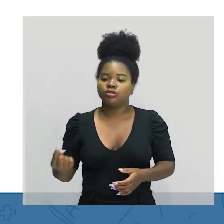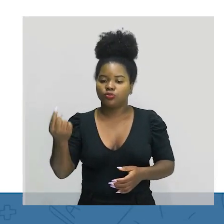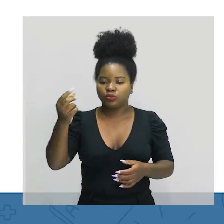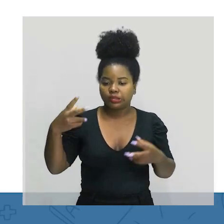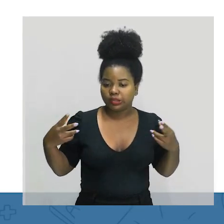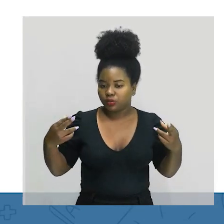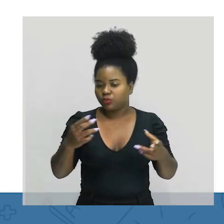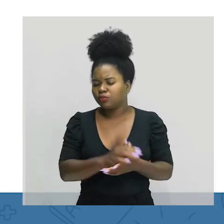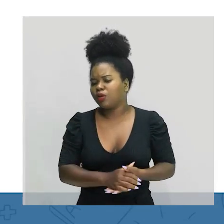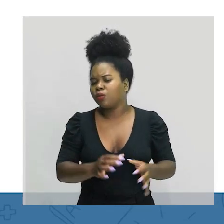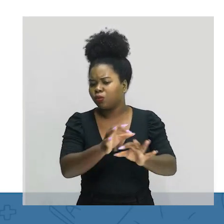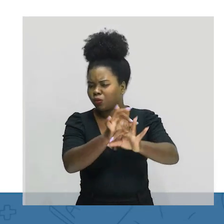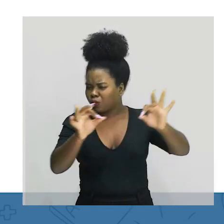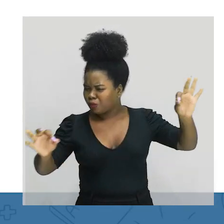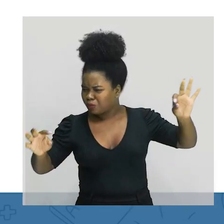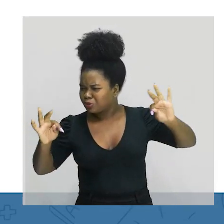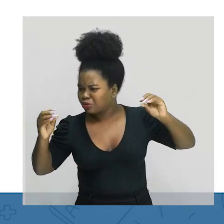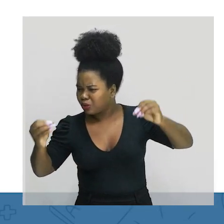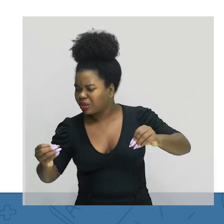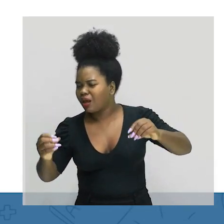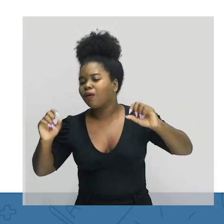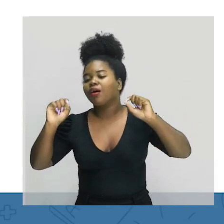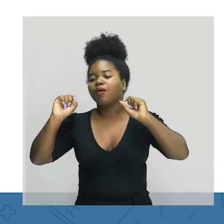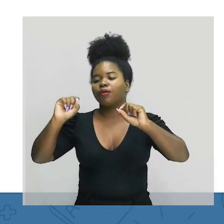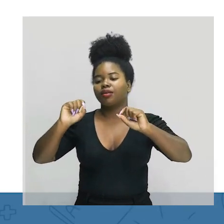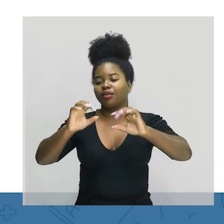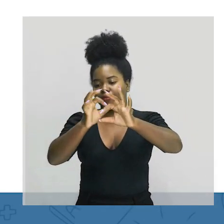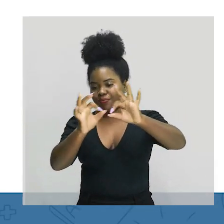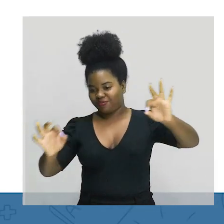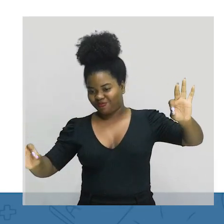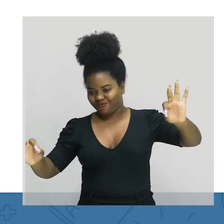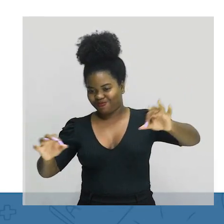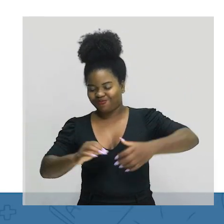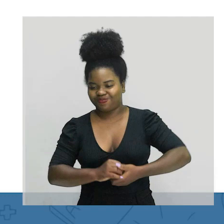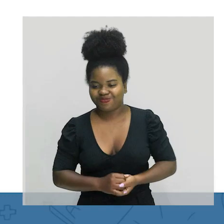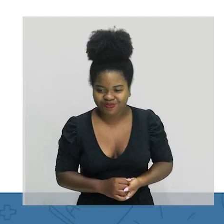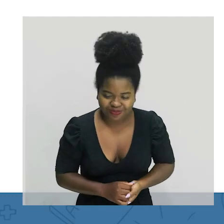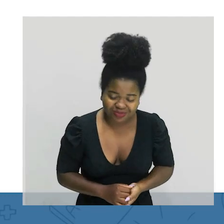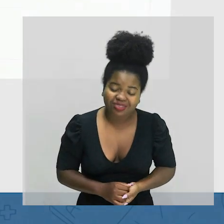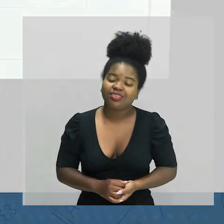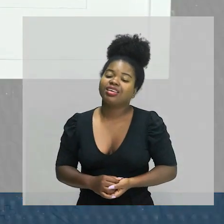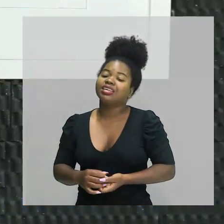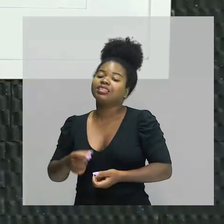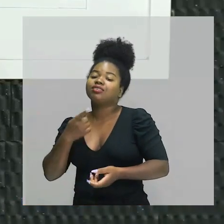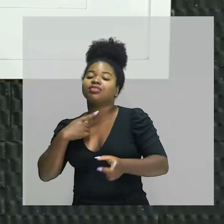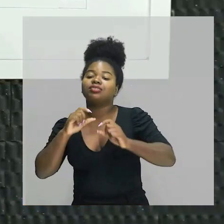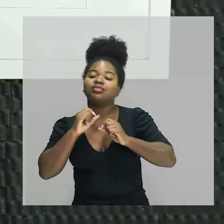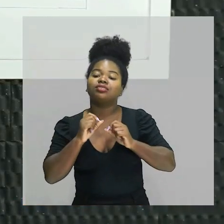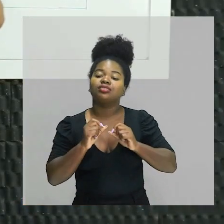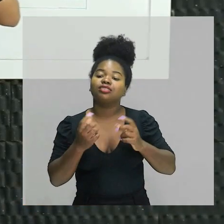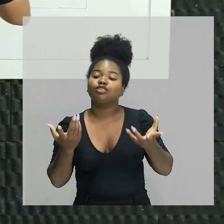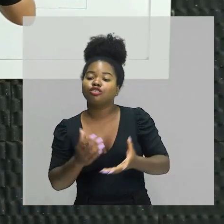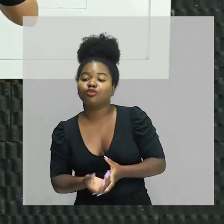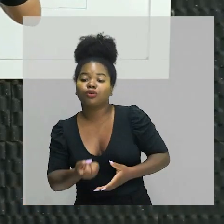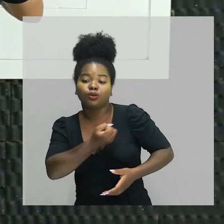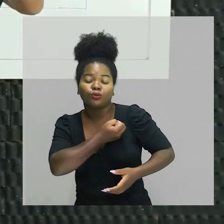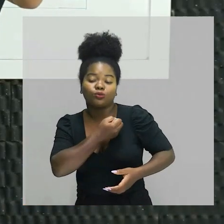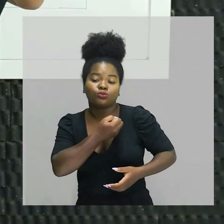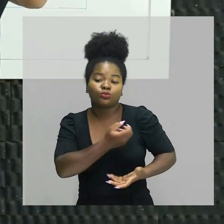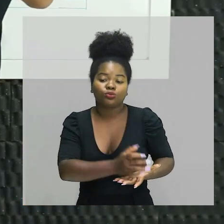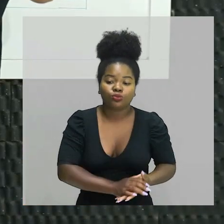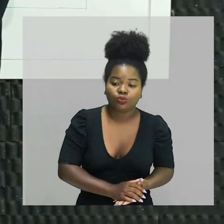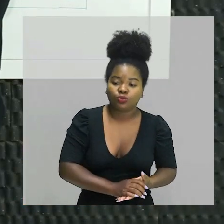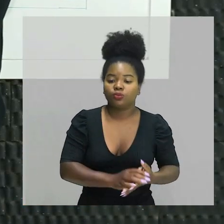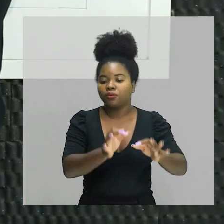o comprimento total do corrimão é... Olha, galera. Então, ele quer saber o comprimento total desse